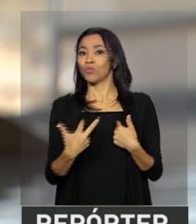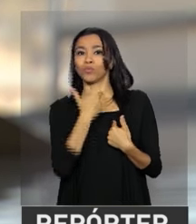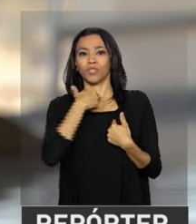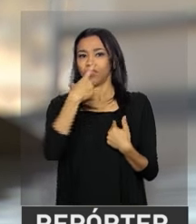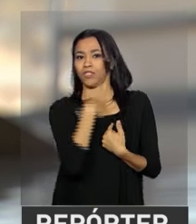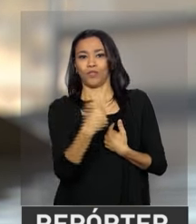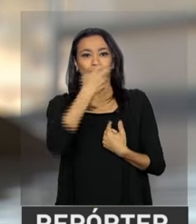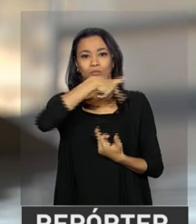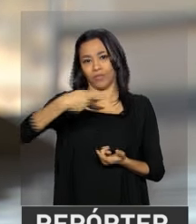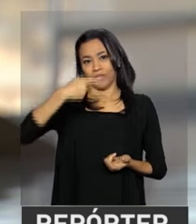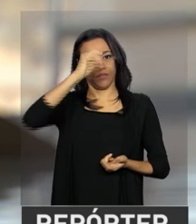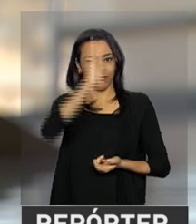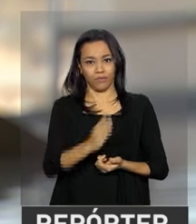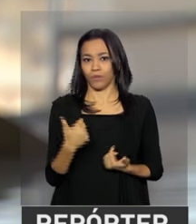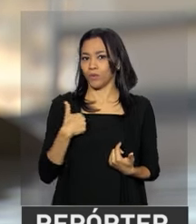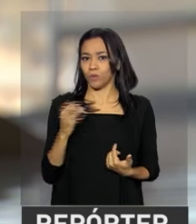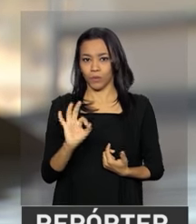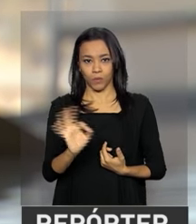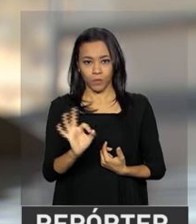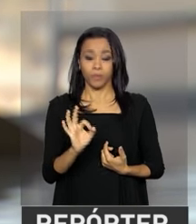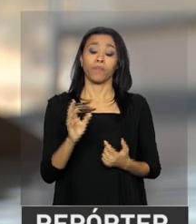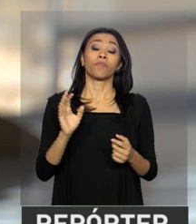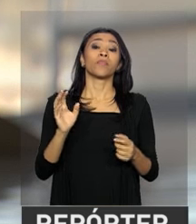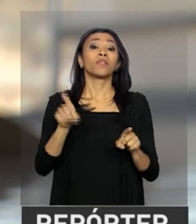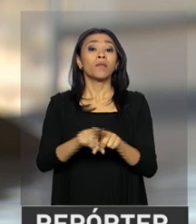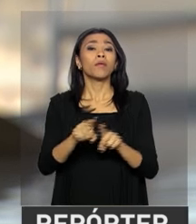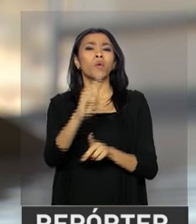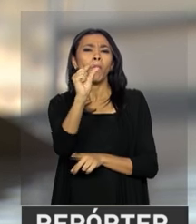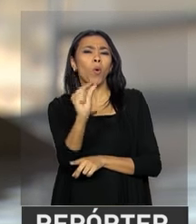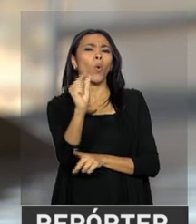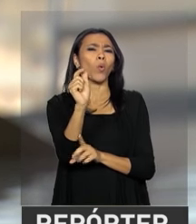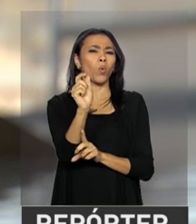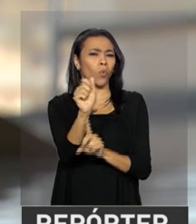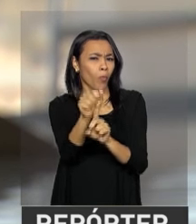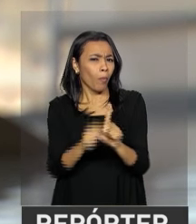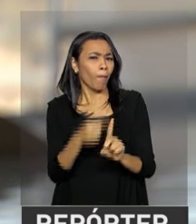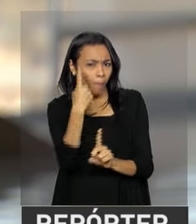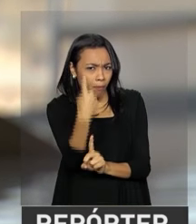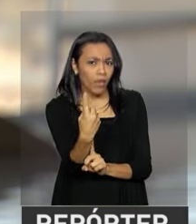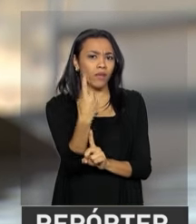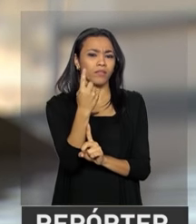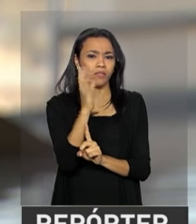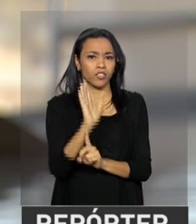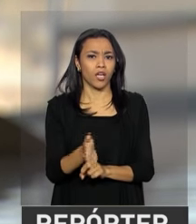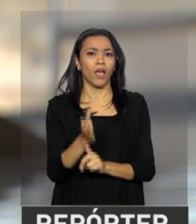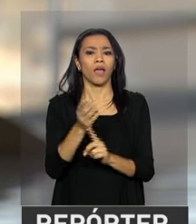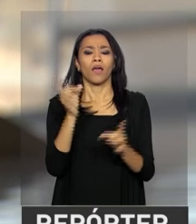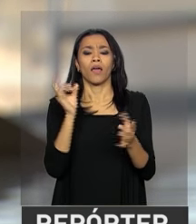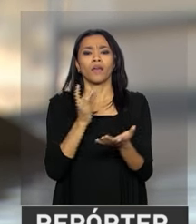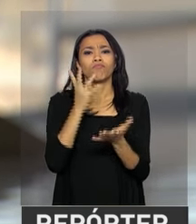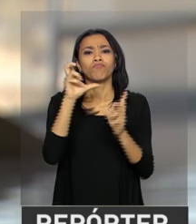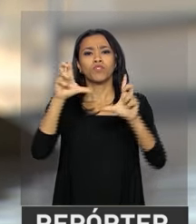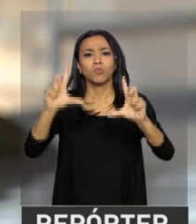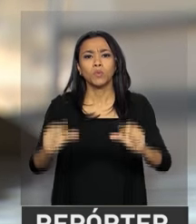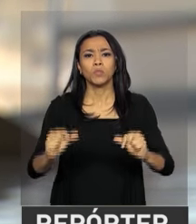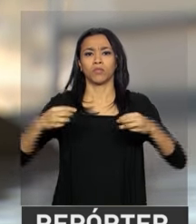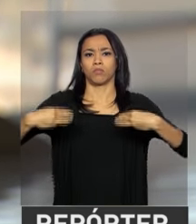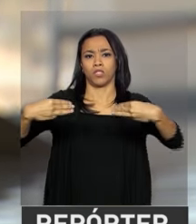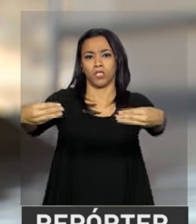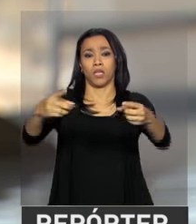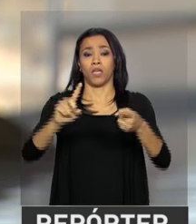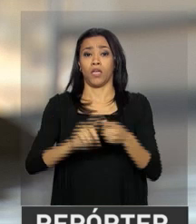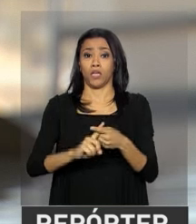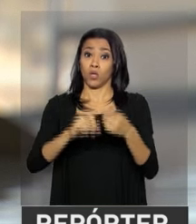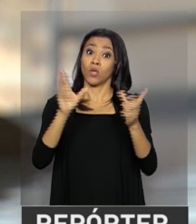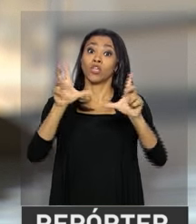as medidas que vêm sendo adotadas ao longo desse pouco mais de um mês à frente do governo, como a eliminação de ministérios, eliminação de cargos,